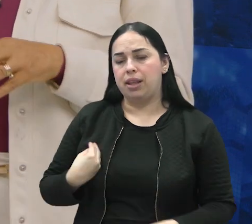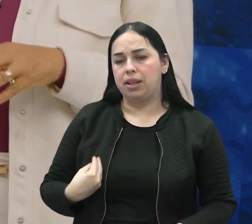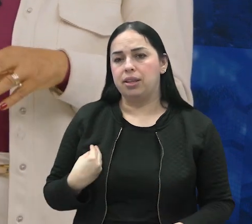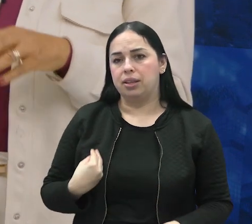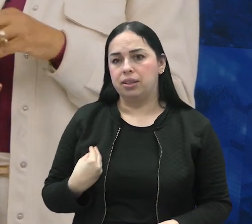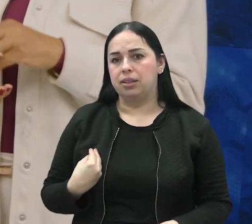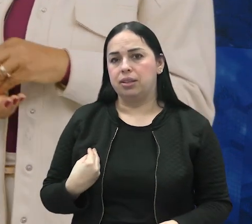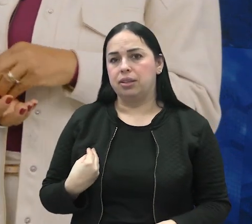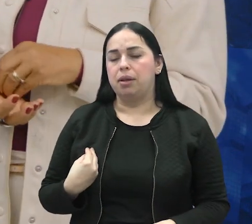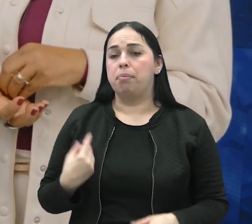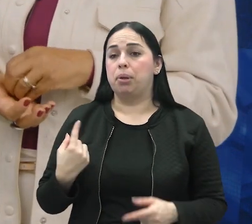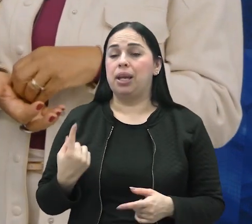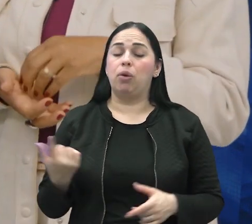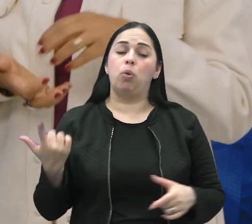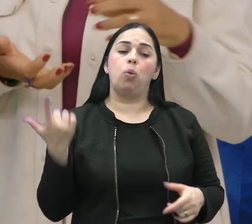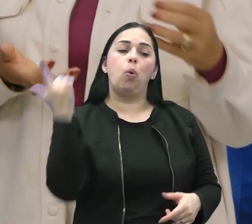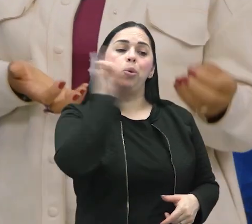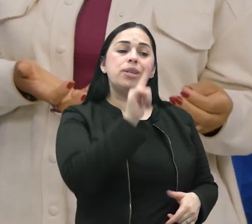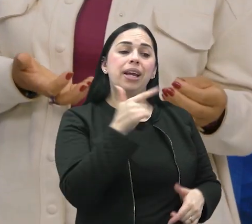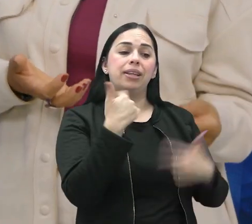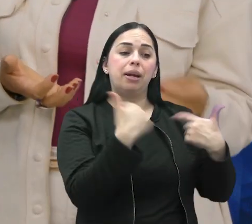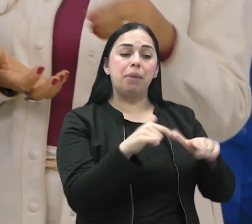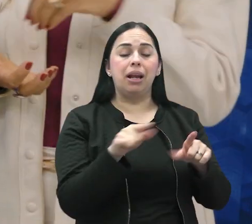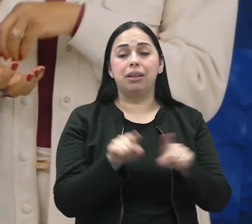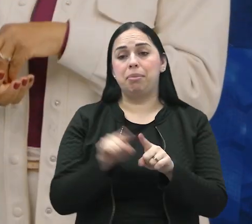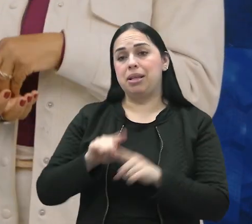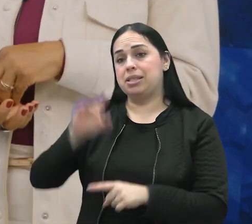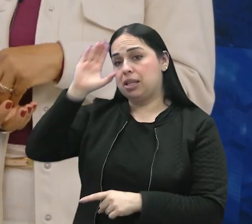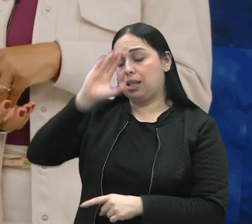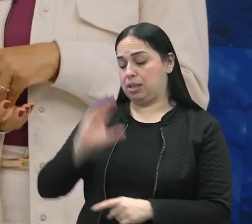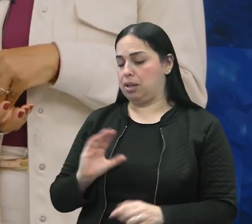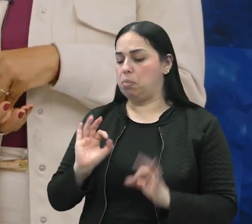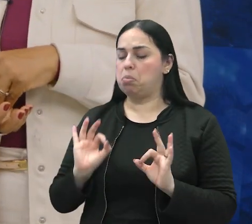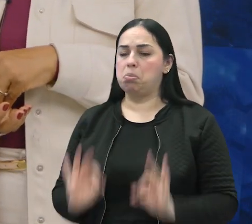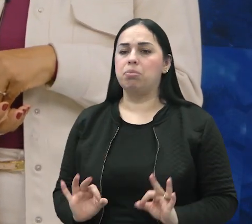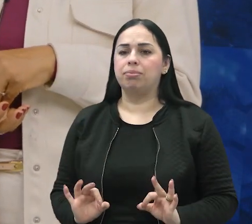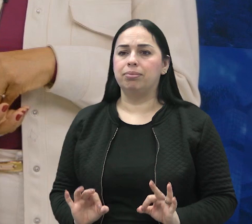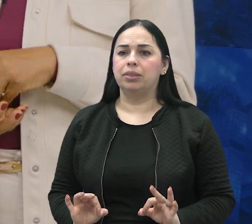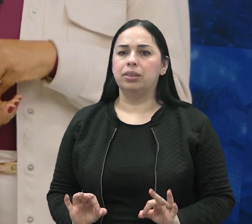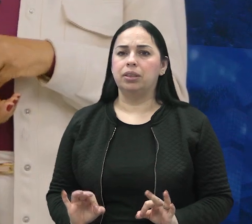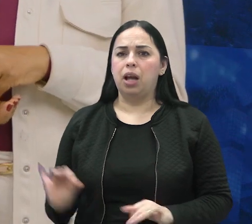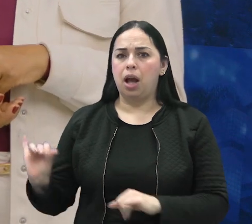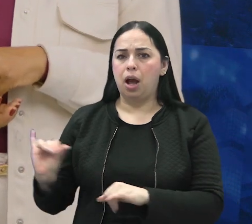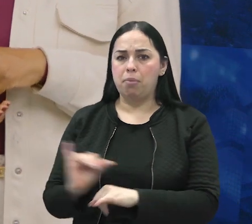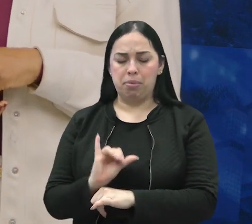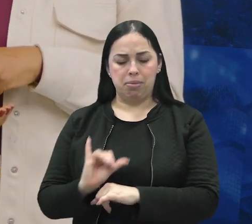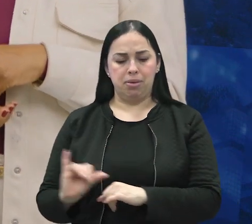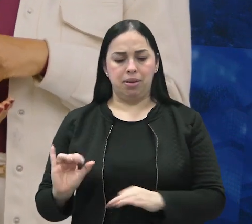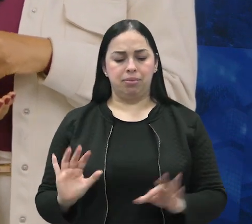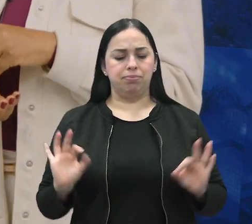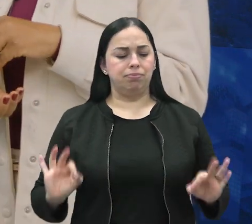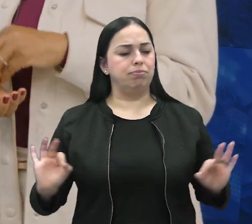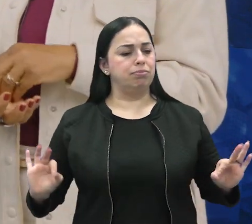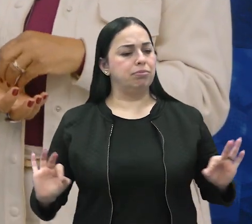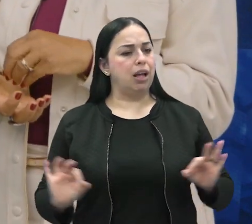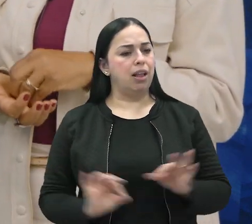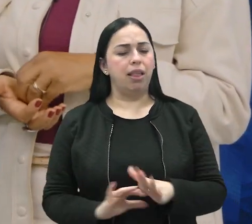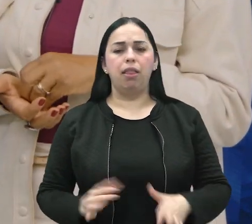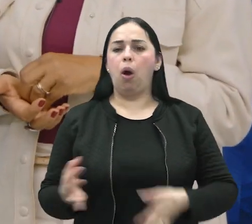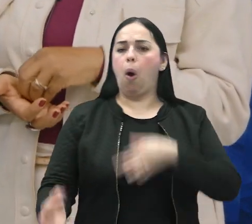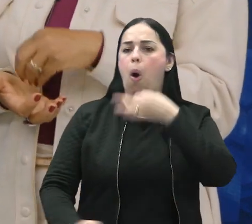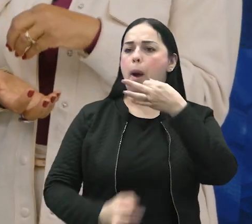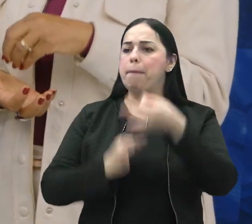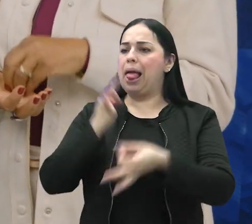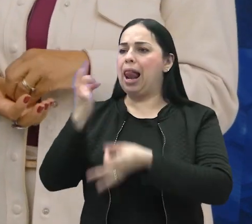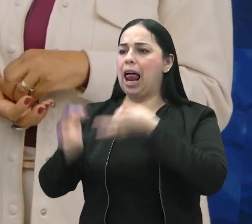vida, né? Não só para a empregabilidade, mas como enquanto cidadania, né? É um dos elementos de você se sentir um cidadão